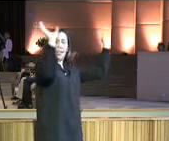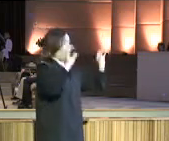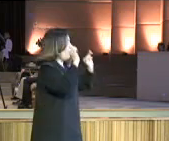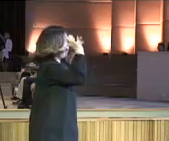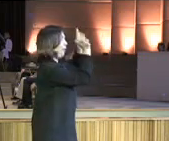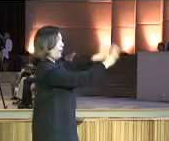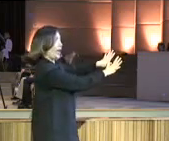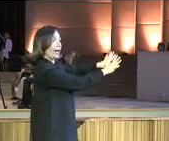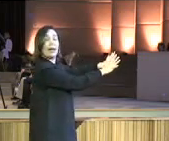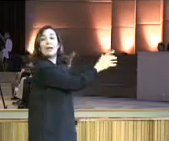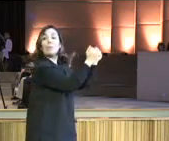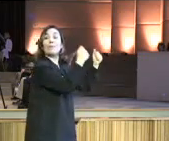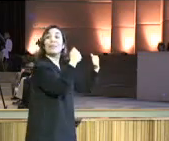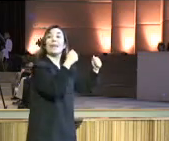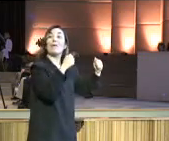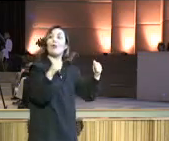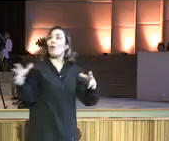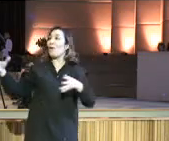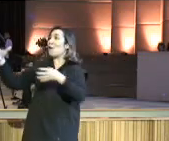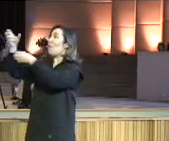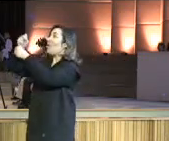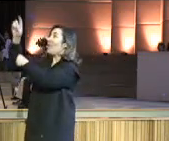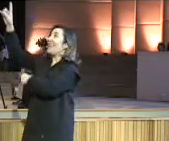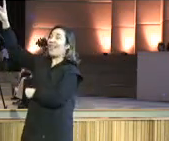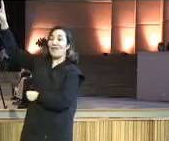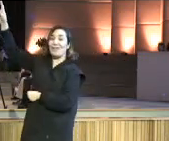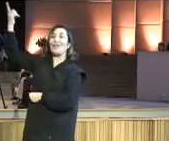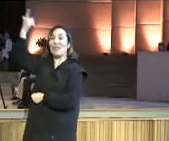Se o Senhor não fosse o seu escudo,